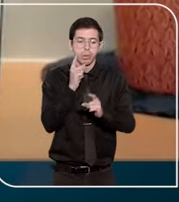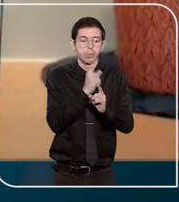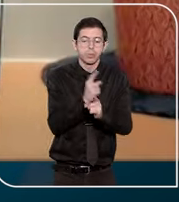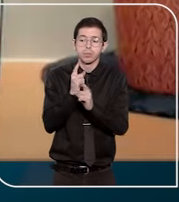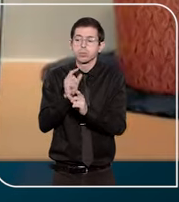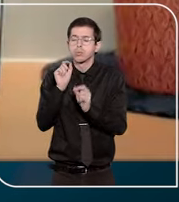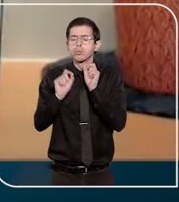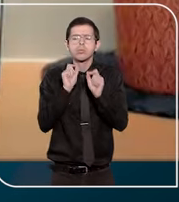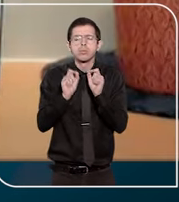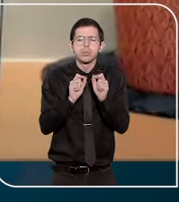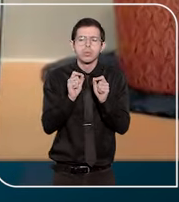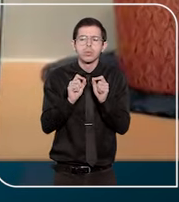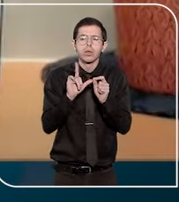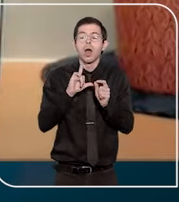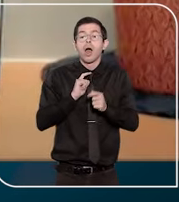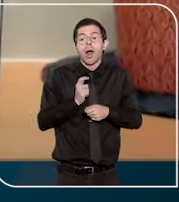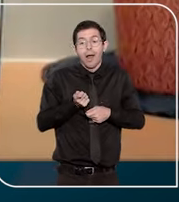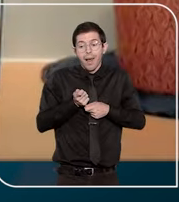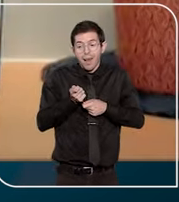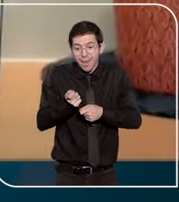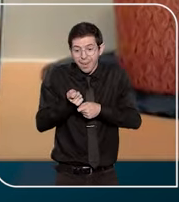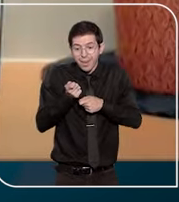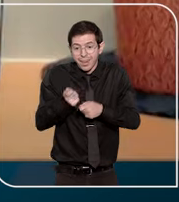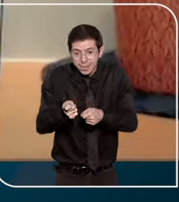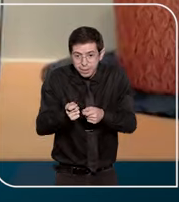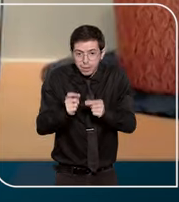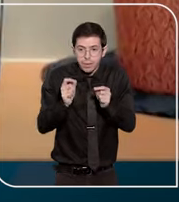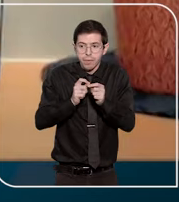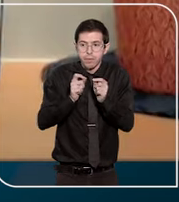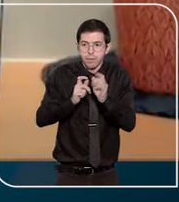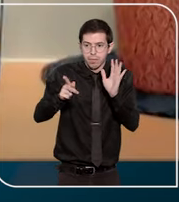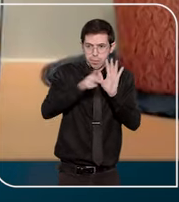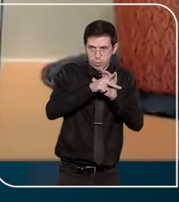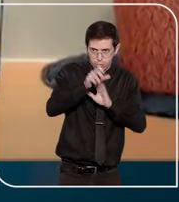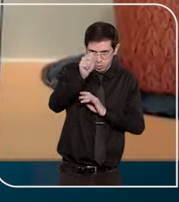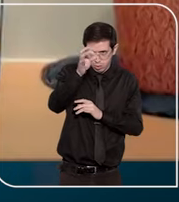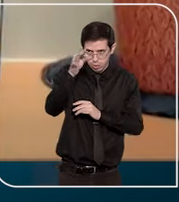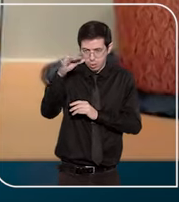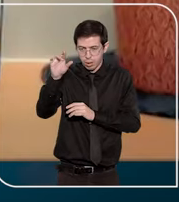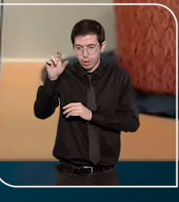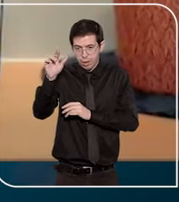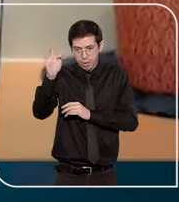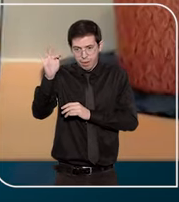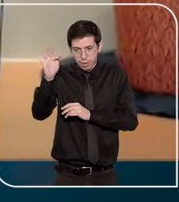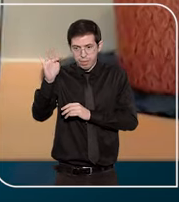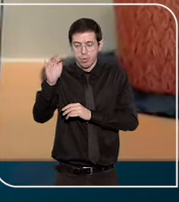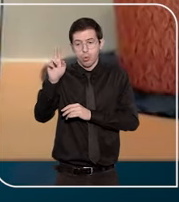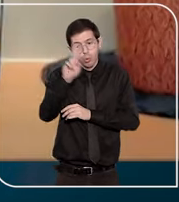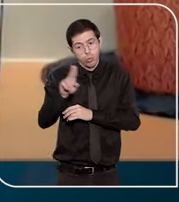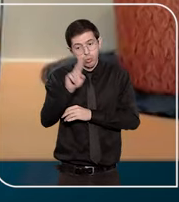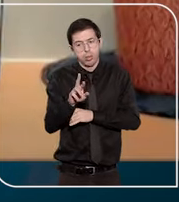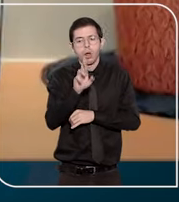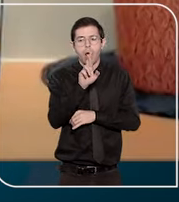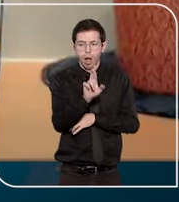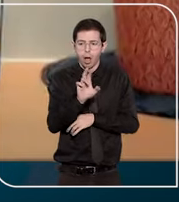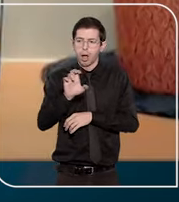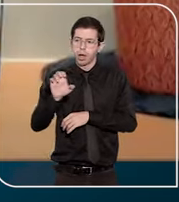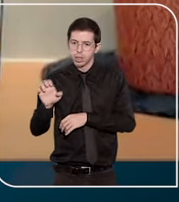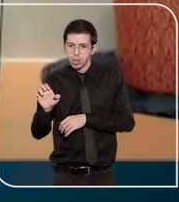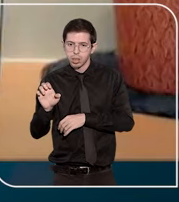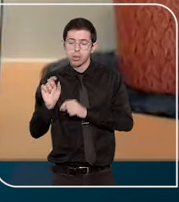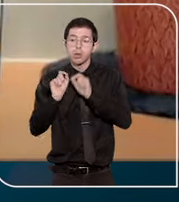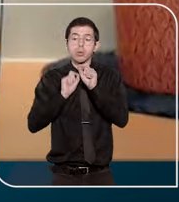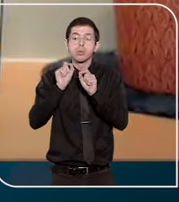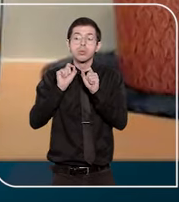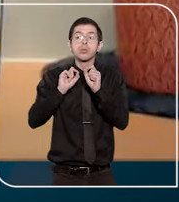frequência é a tentativa de submeter ao Supremo Tribunal Federal, por meio do recurso extraordinário,